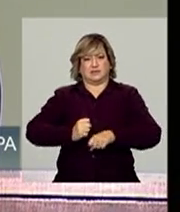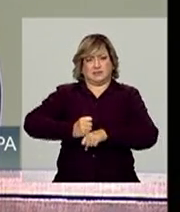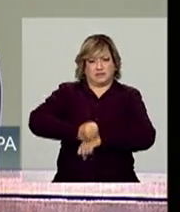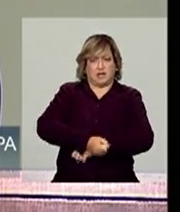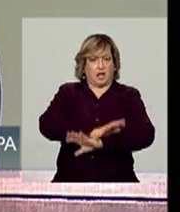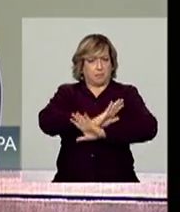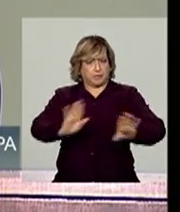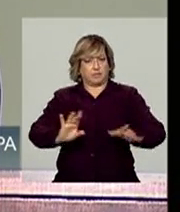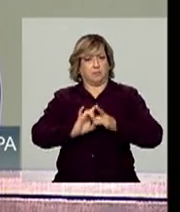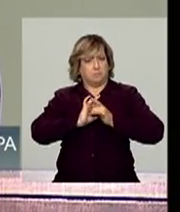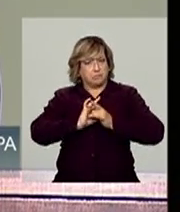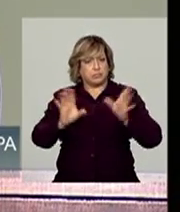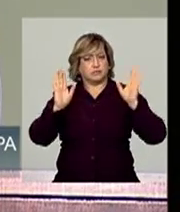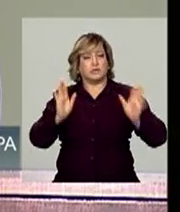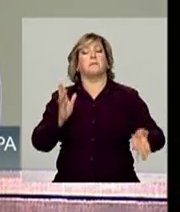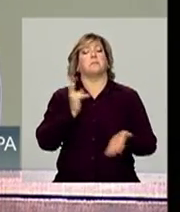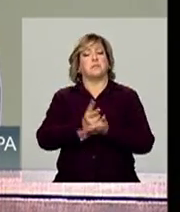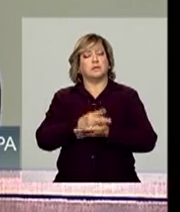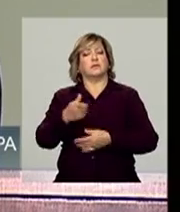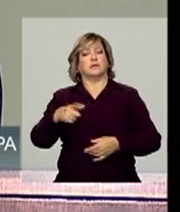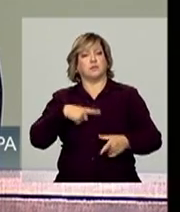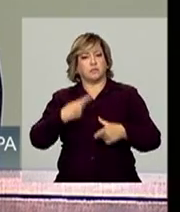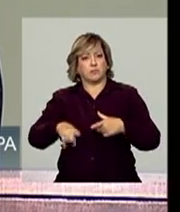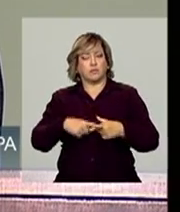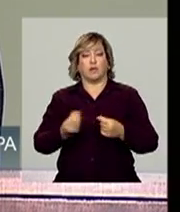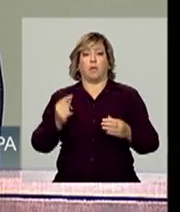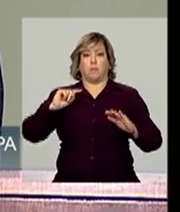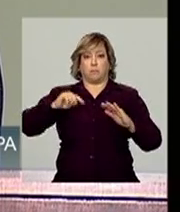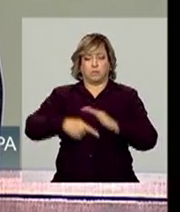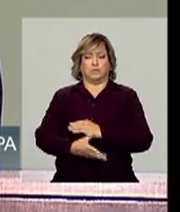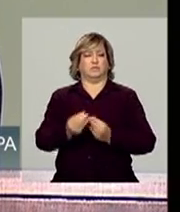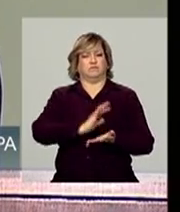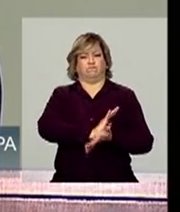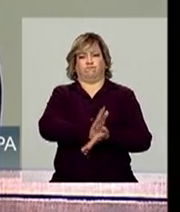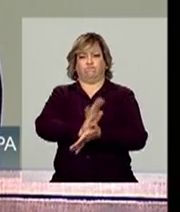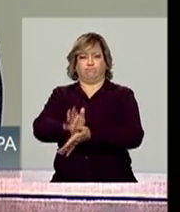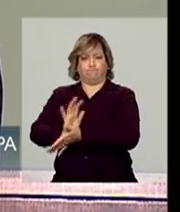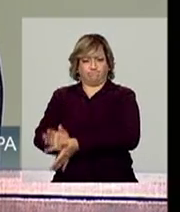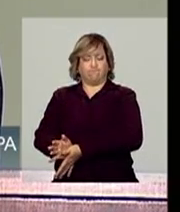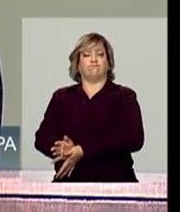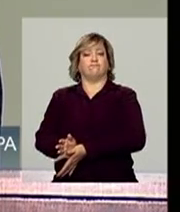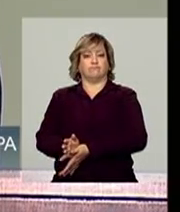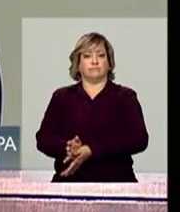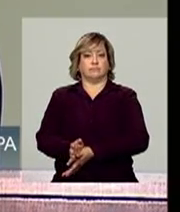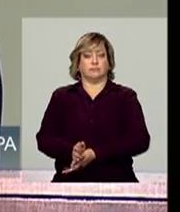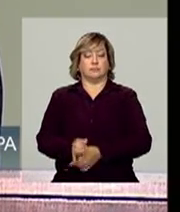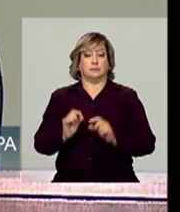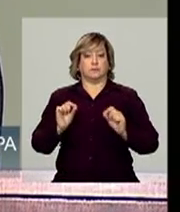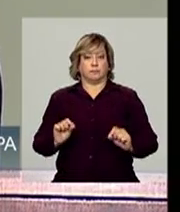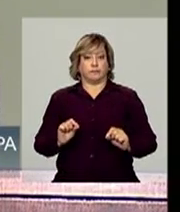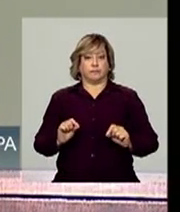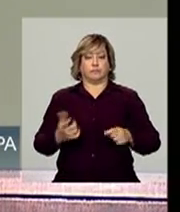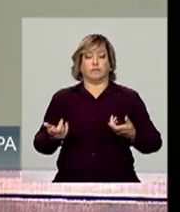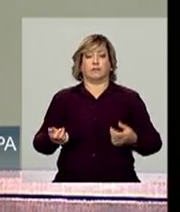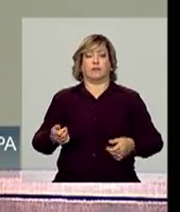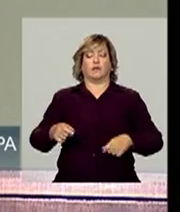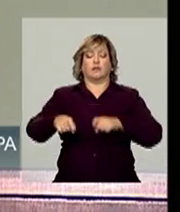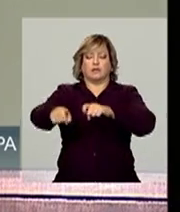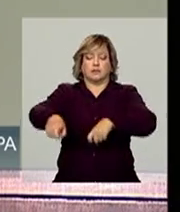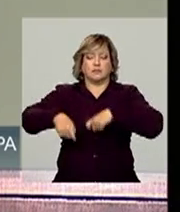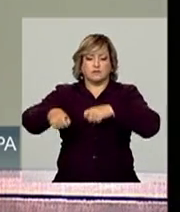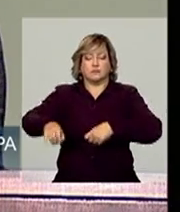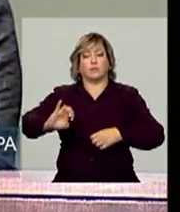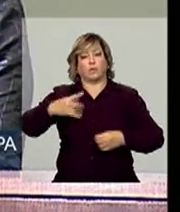pobreza, as desigualdades sociais e a discriminação. No campo e nas cidades, movimentos